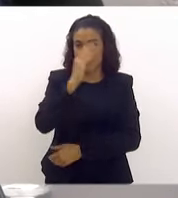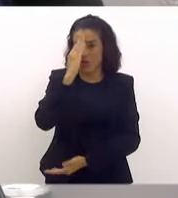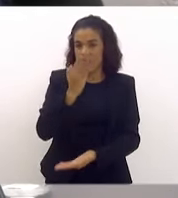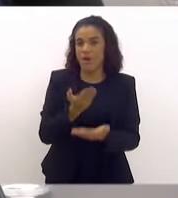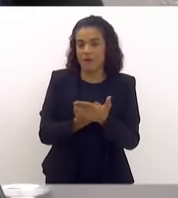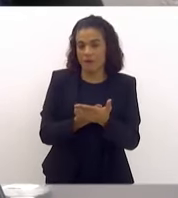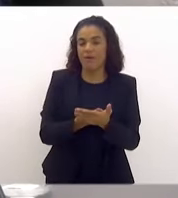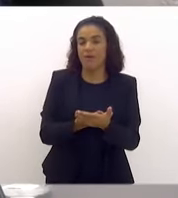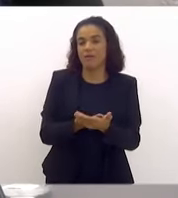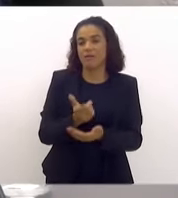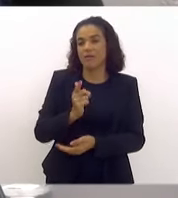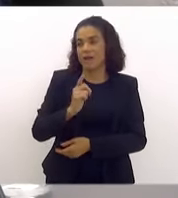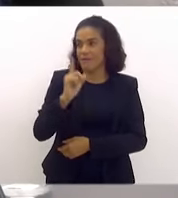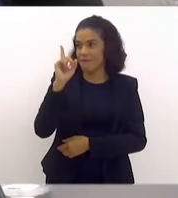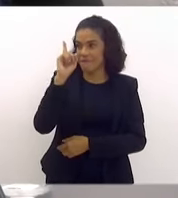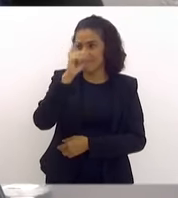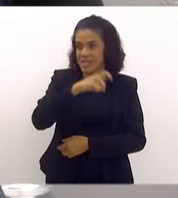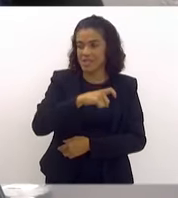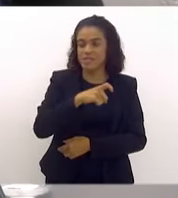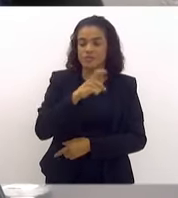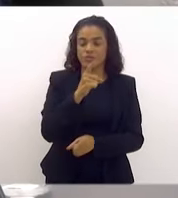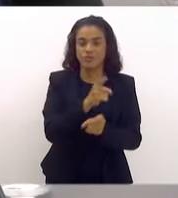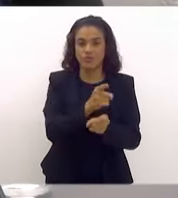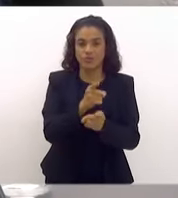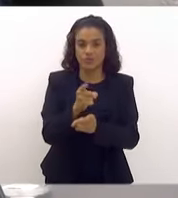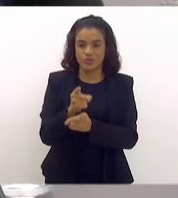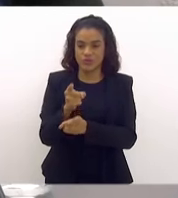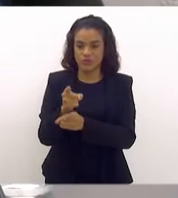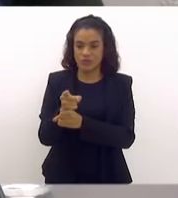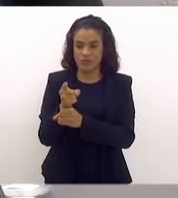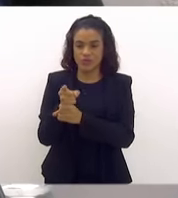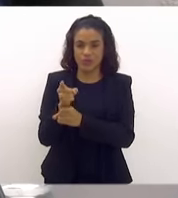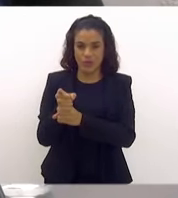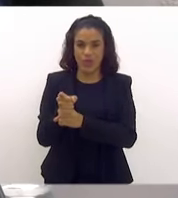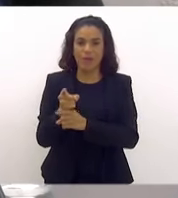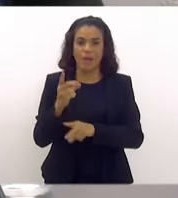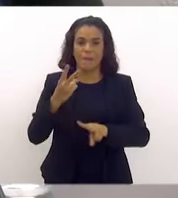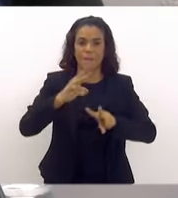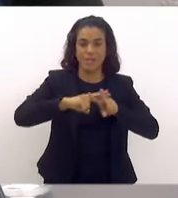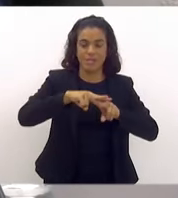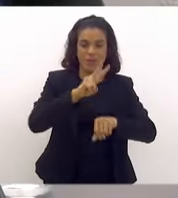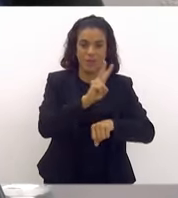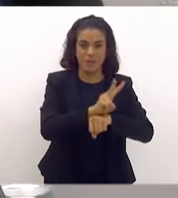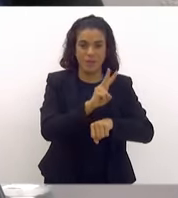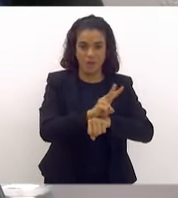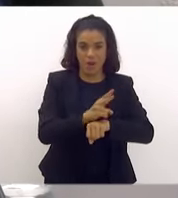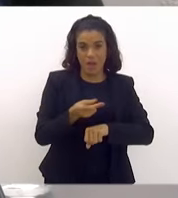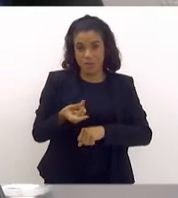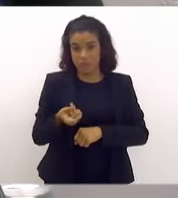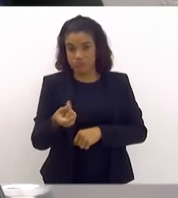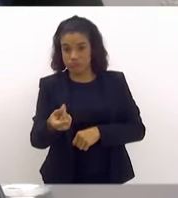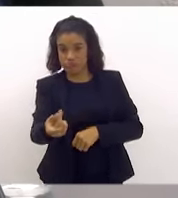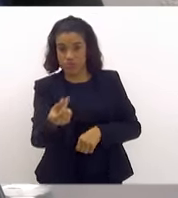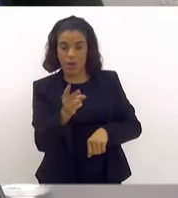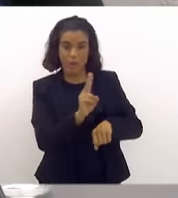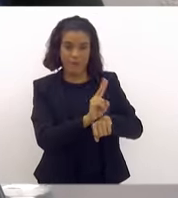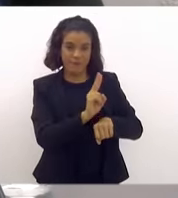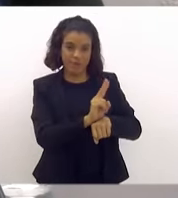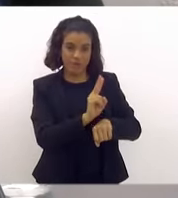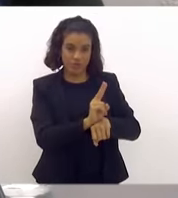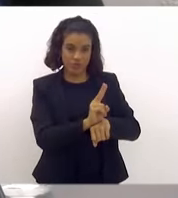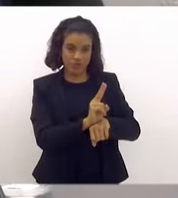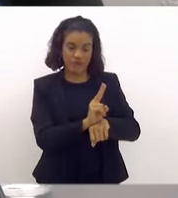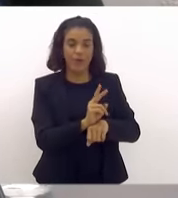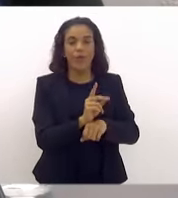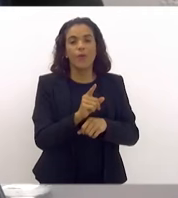que seja difícil de encontrar um promotor que opine pela prisão temporária cautelar ou preventiva um